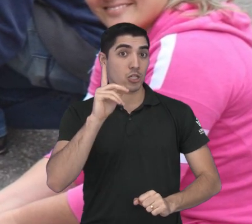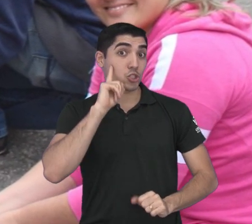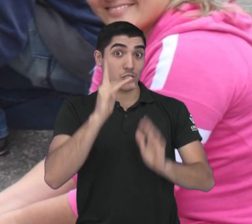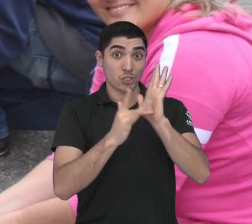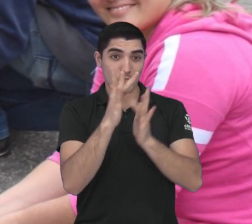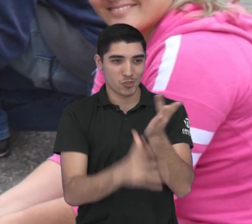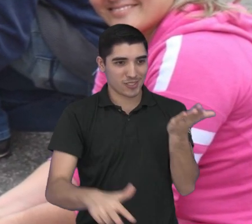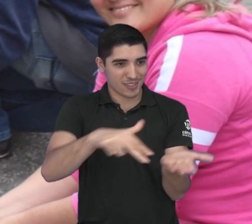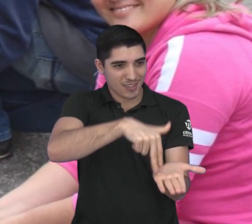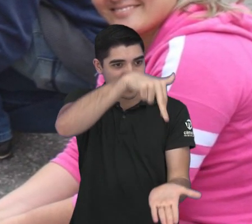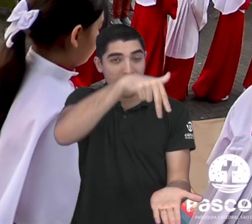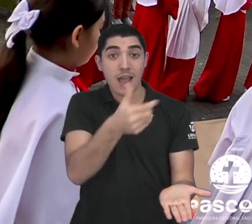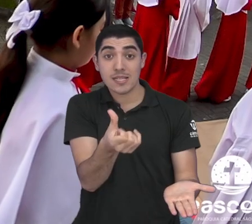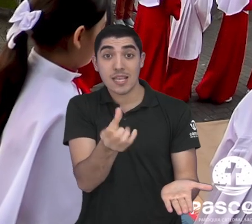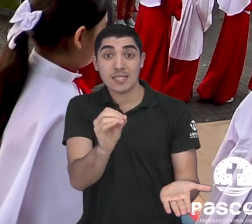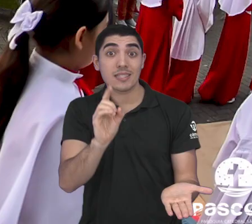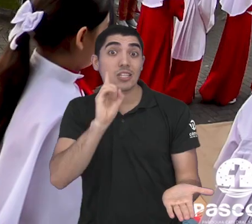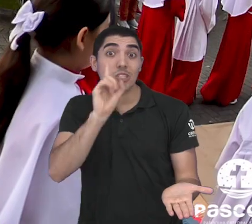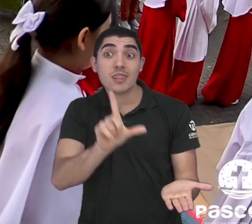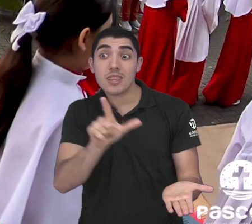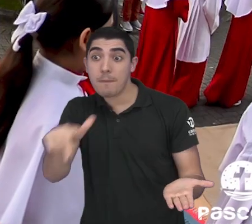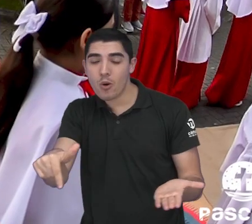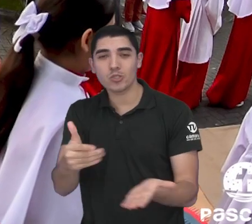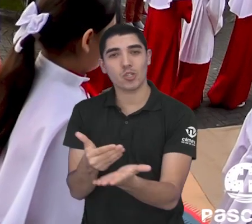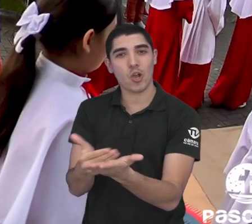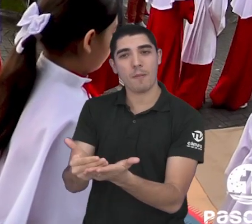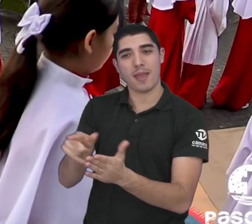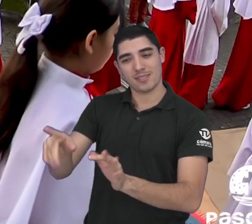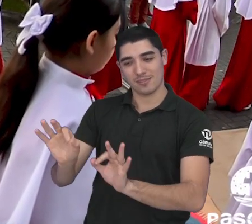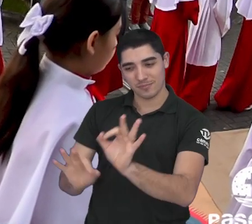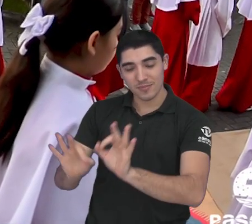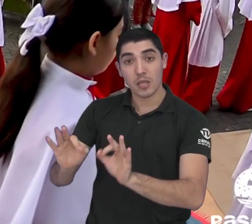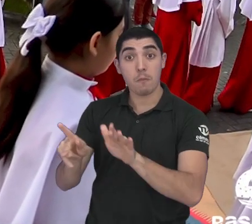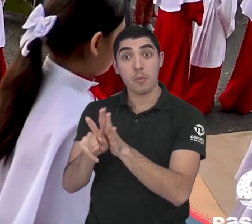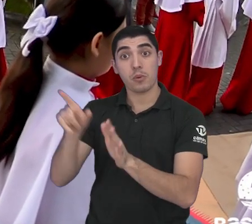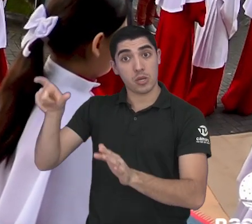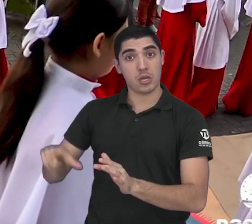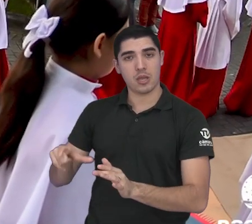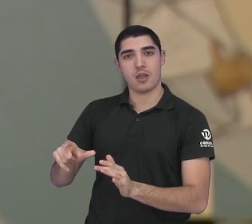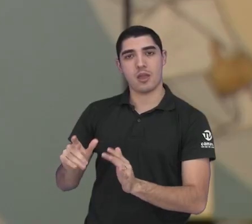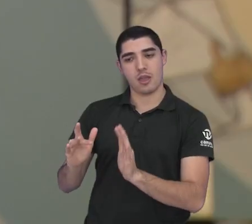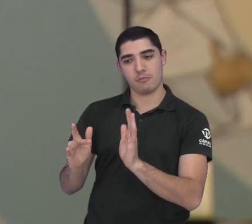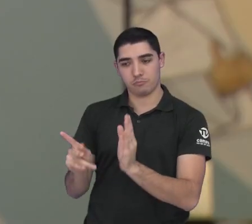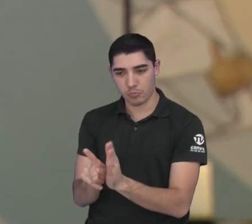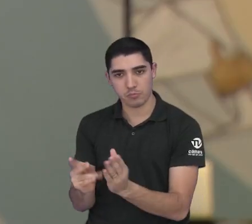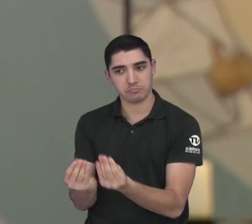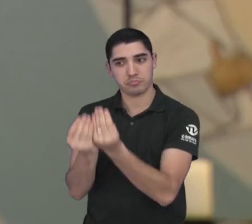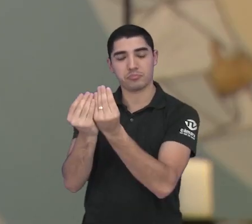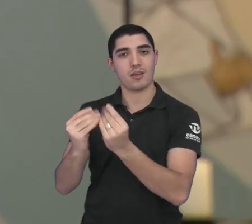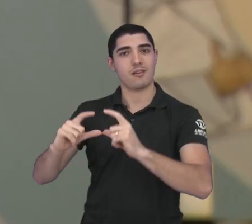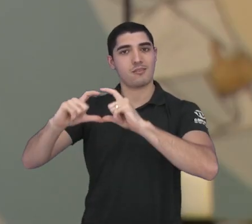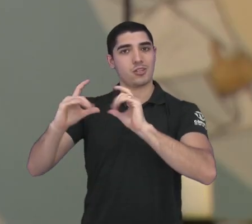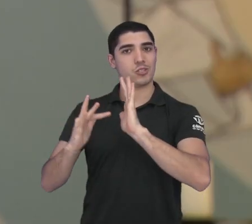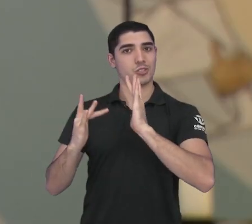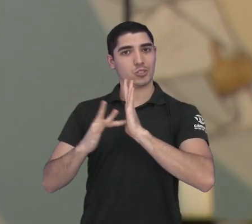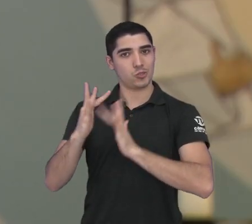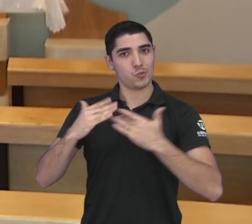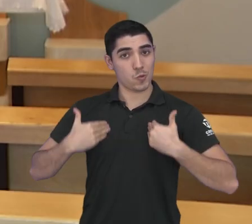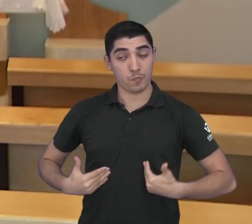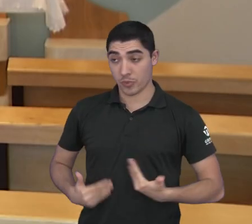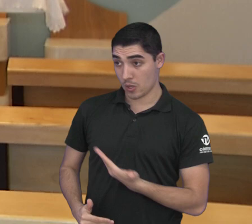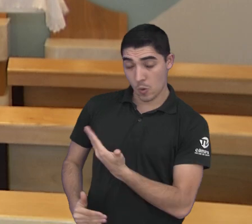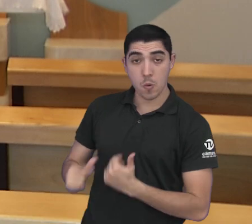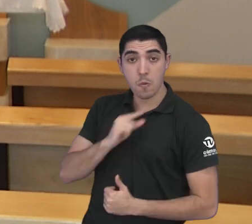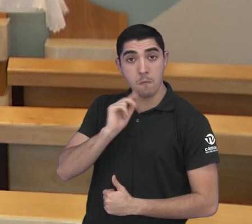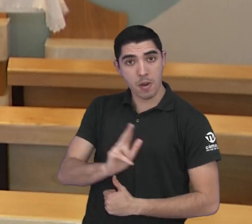60 dias depois da Páscoa, a celebração é voltada para o sacramento da Eucaristia. Esse padre explica que a data representa